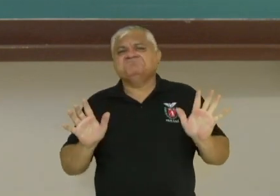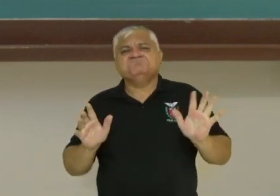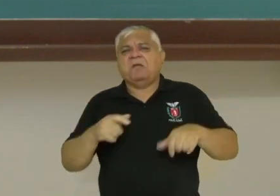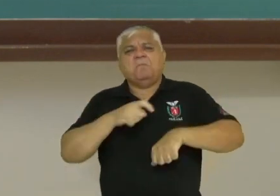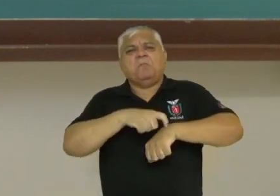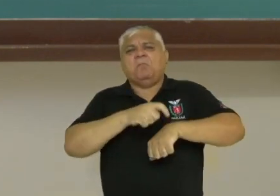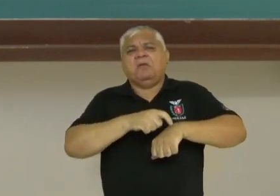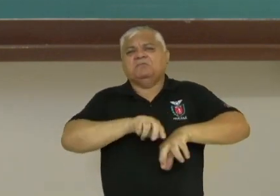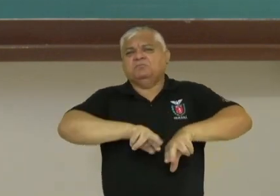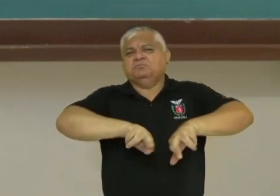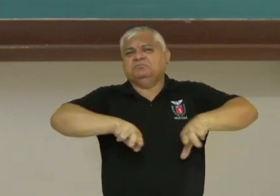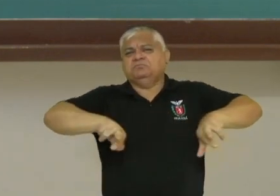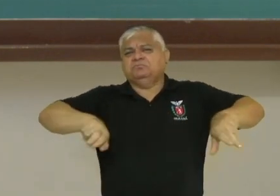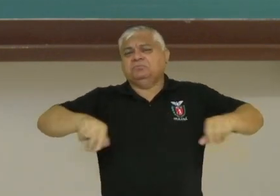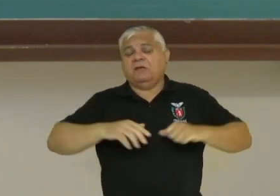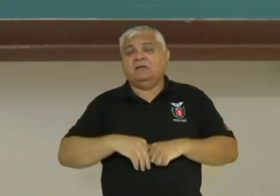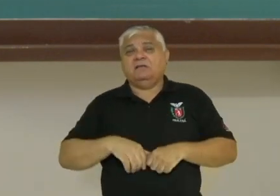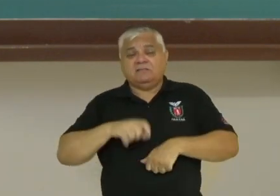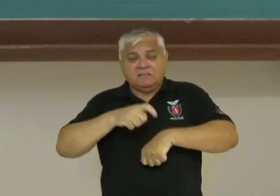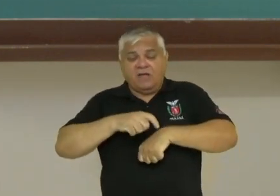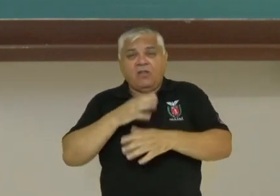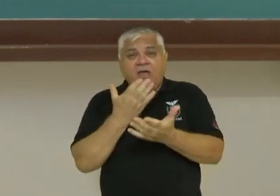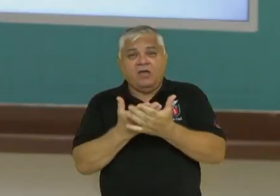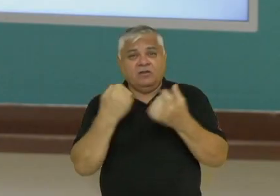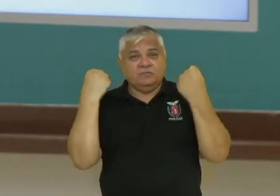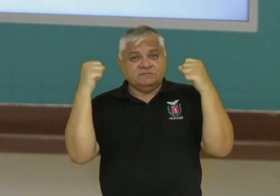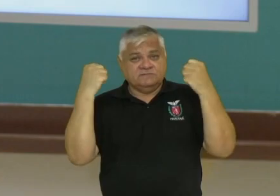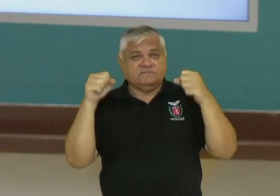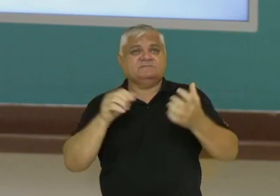momentos da vida, nas aulas de educação física, por exemplo.